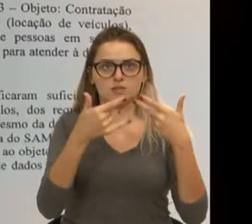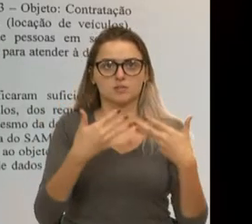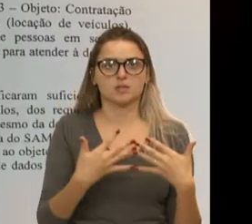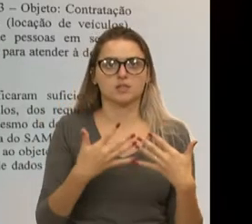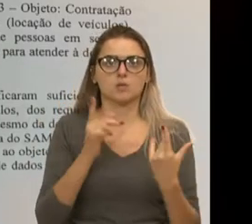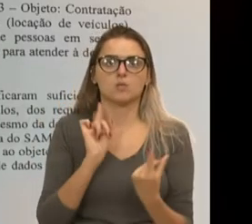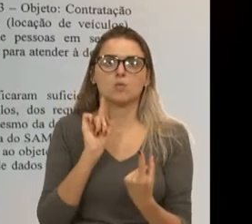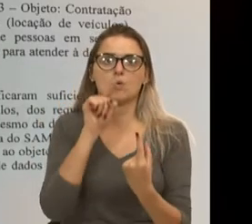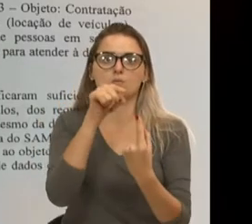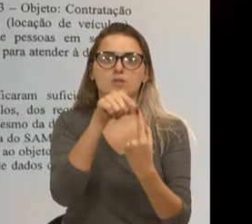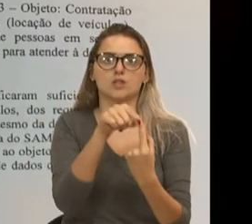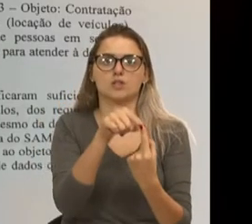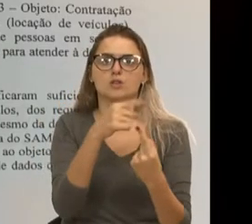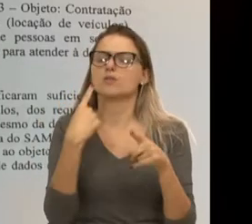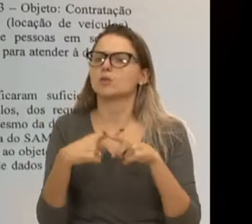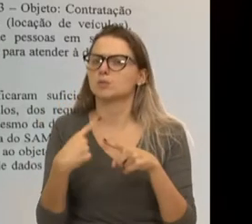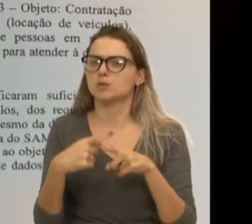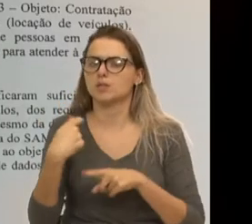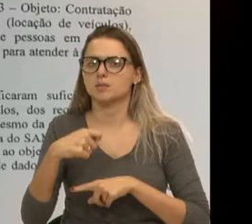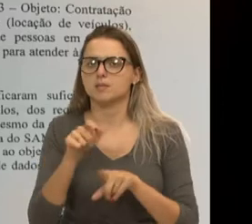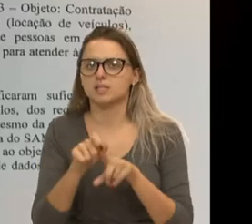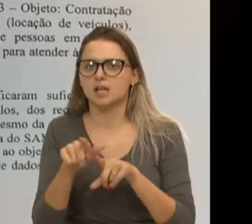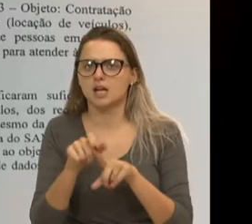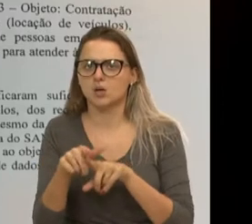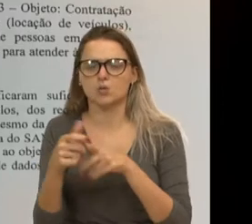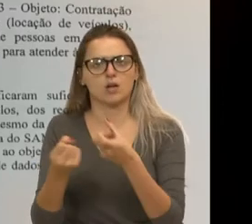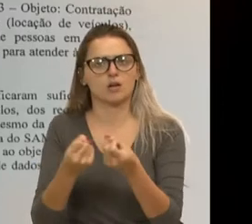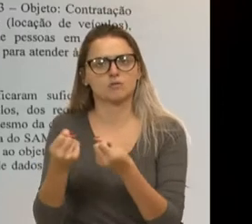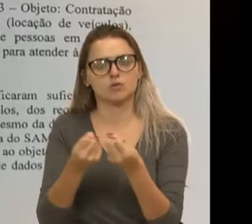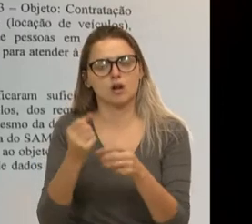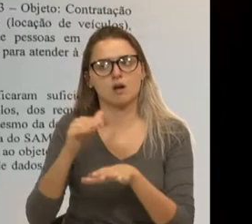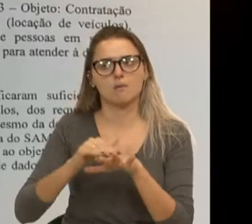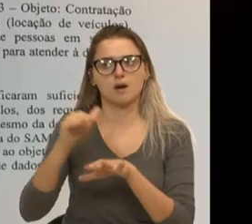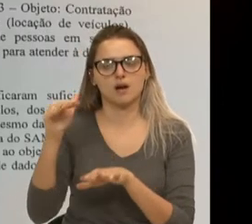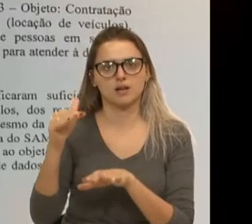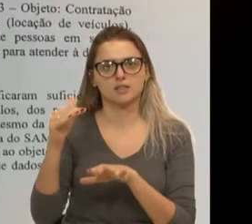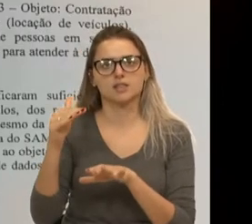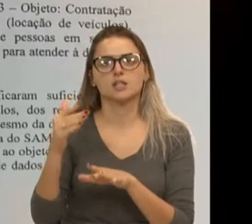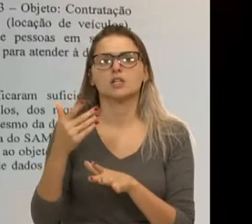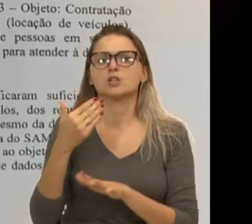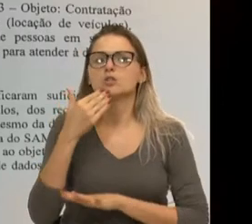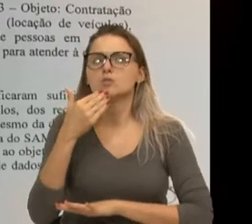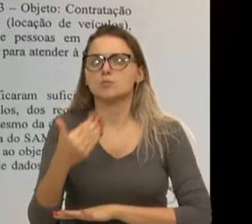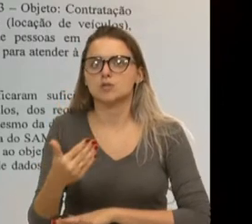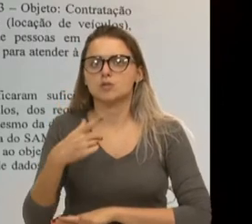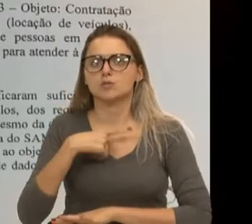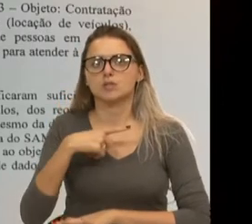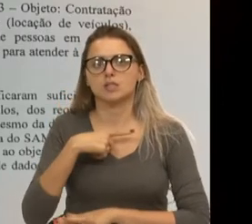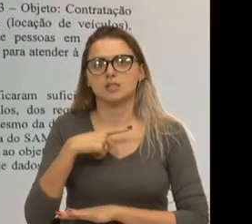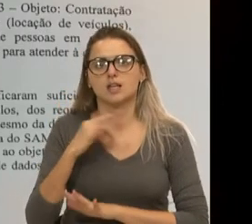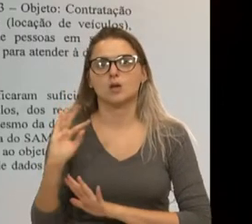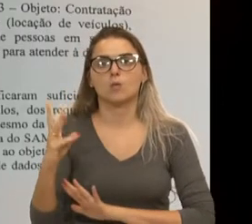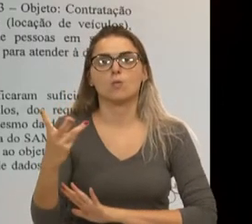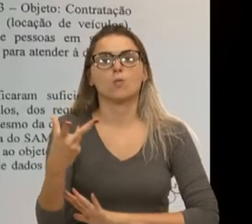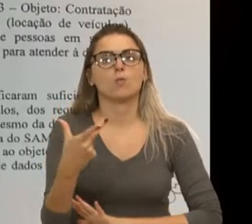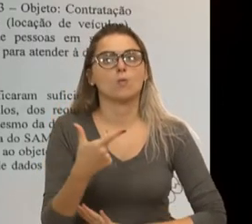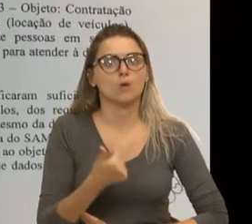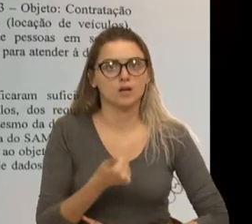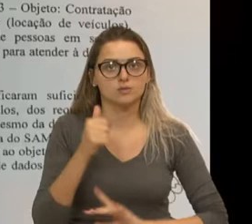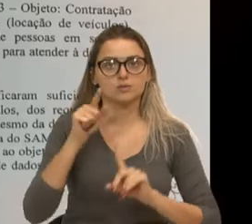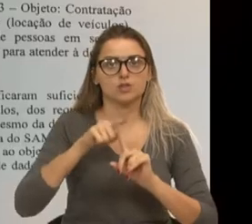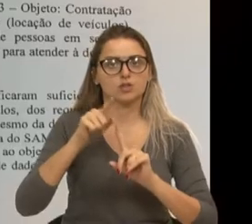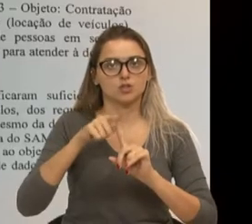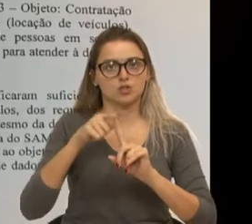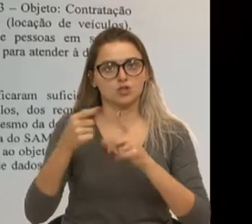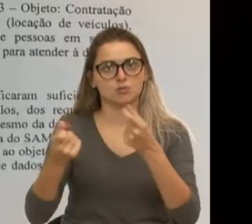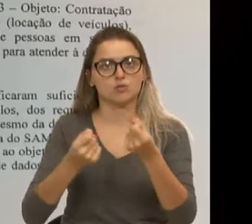os objetivos e a necessidade da alocação dos veículos, dos requisitos que determinaram a quantidade e tipo de